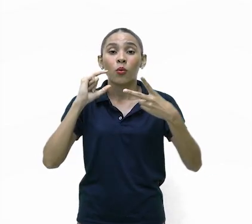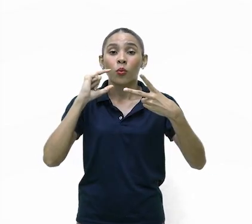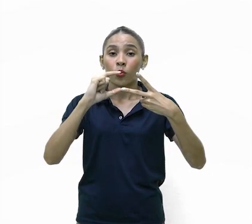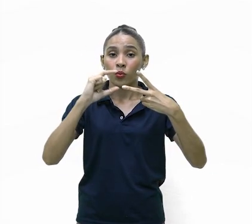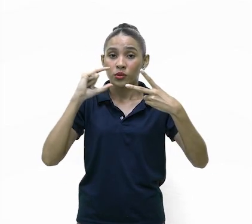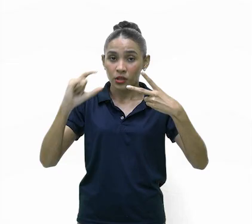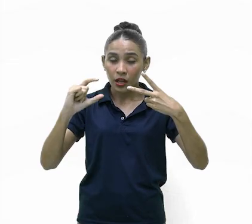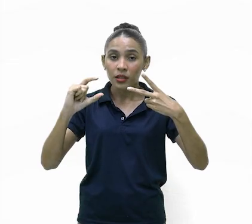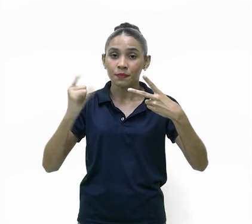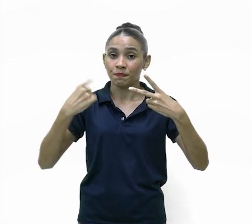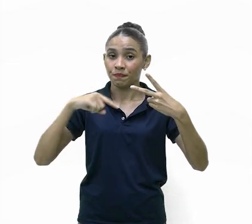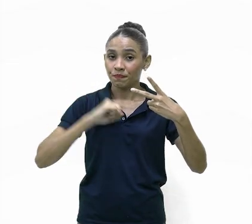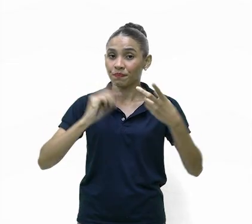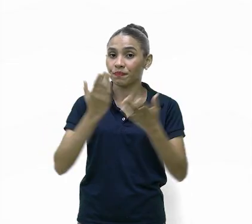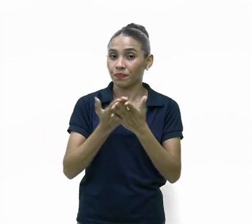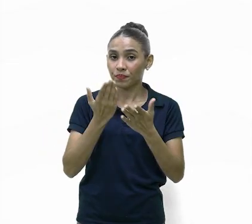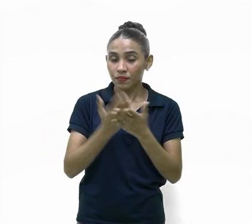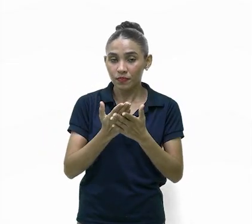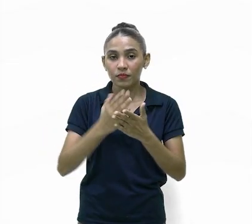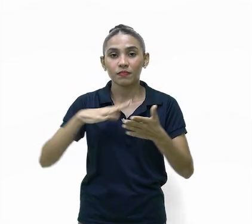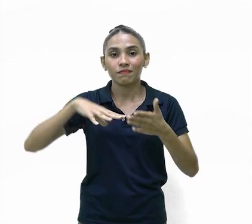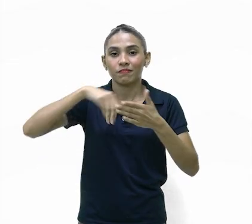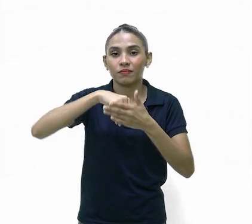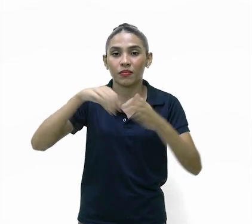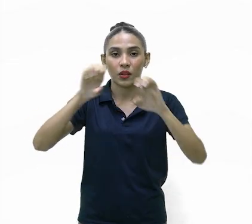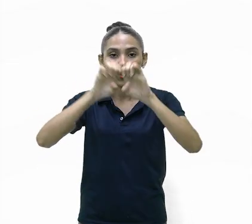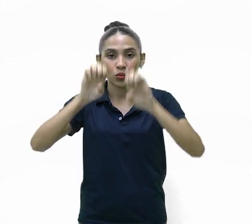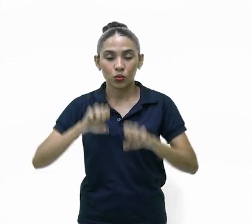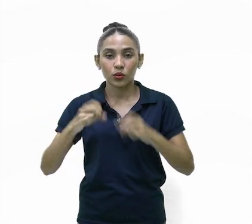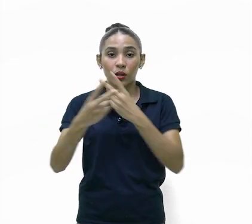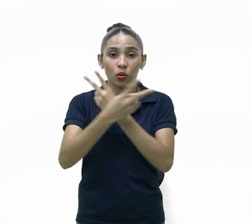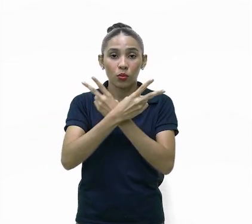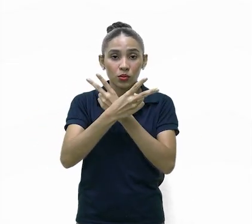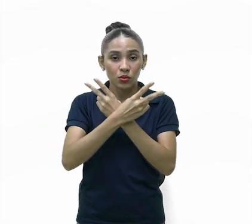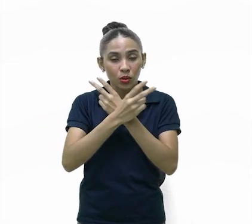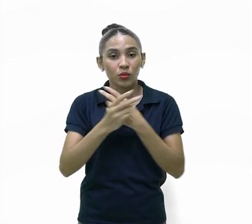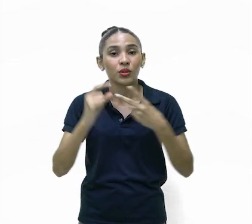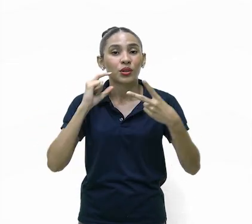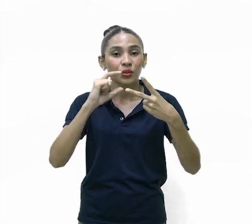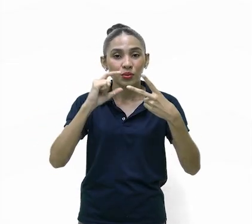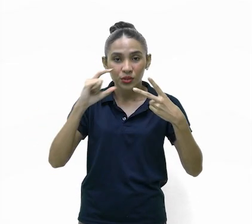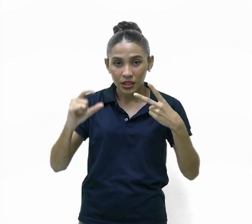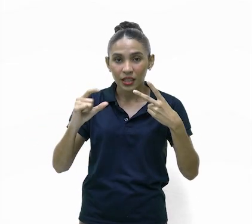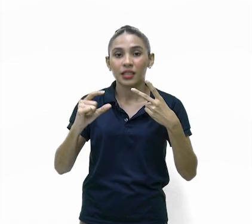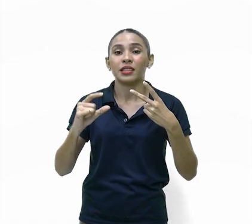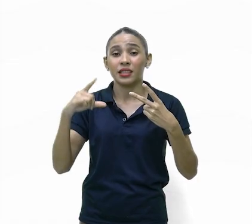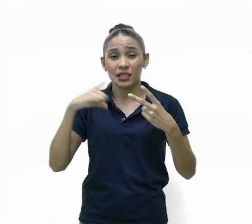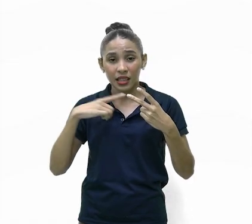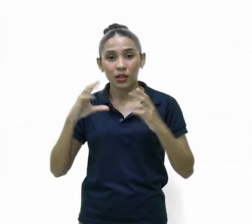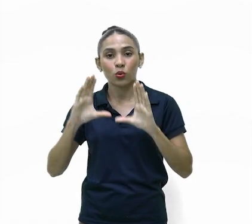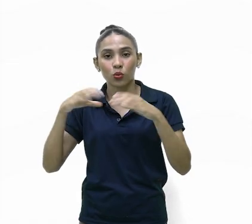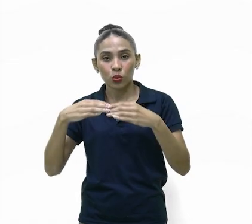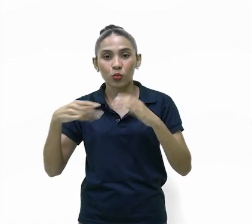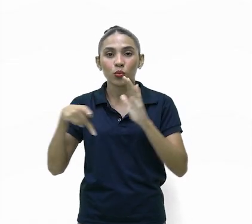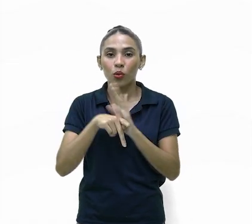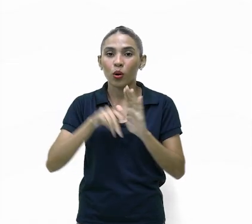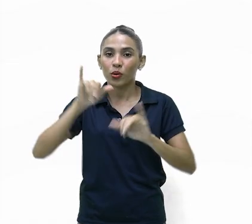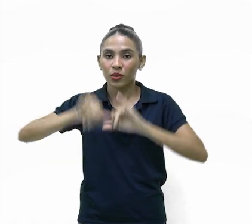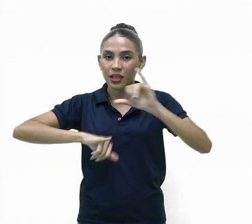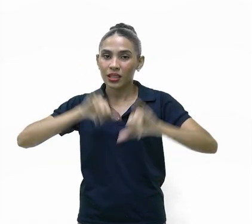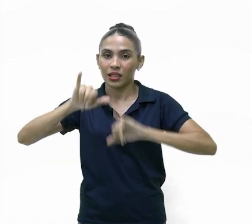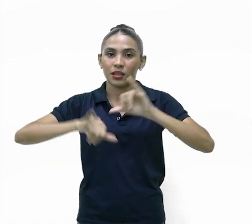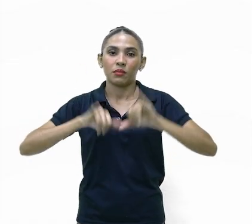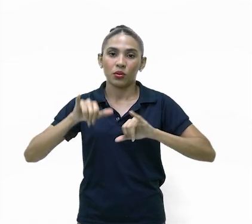genes, que a gente viu aqui, que fazem parte da estrutura do cromossomo, e os genes, eles são formados por uma composição química, né?